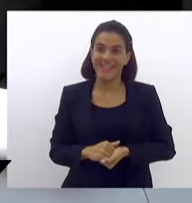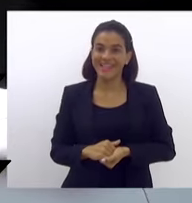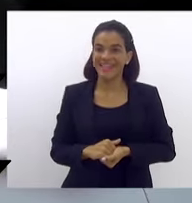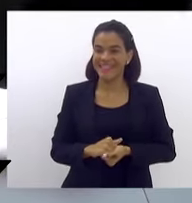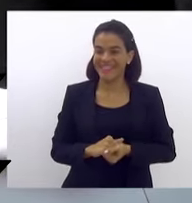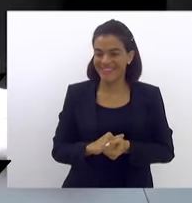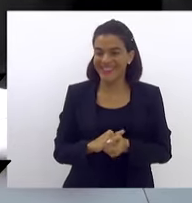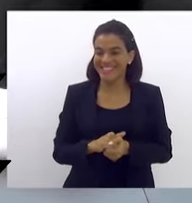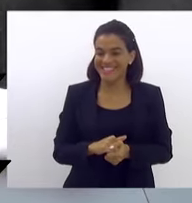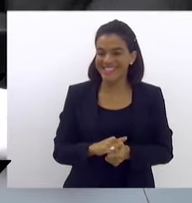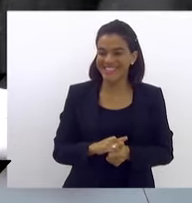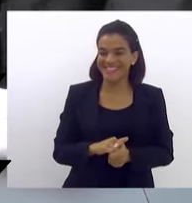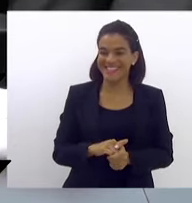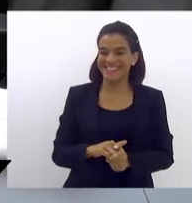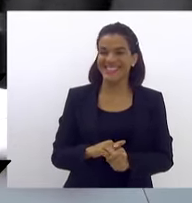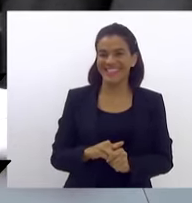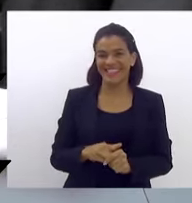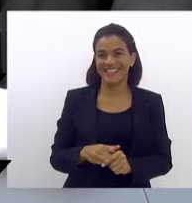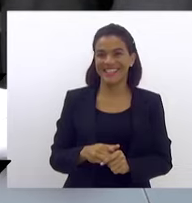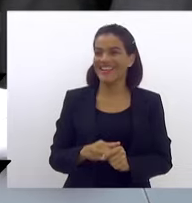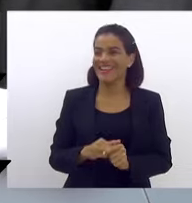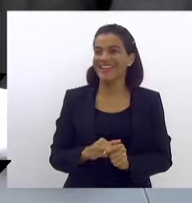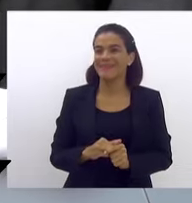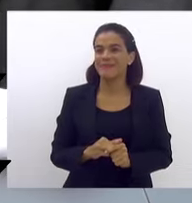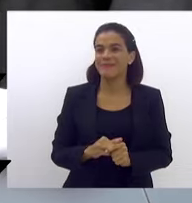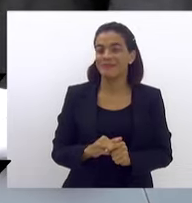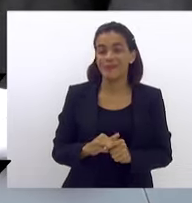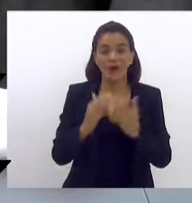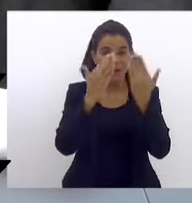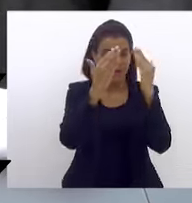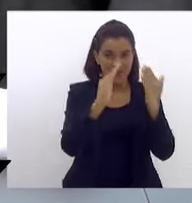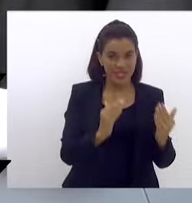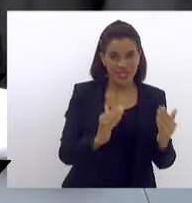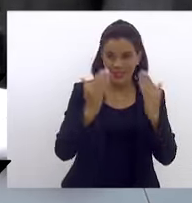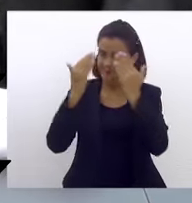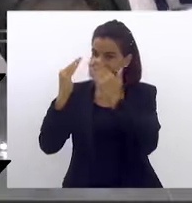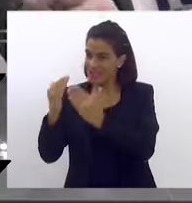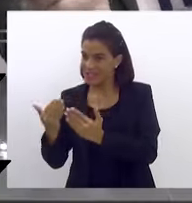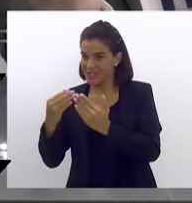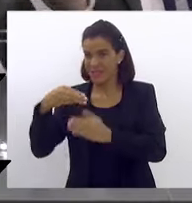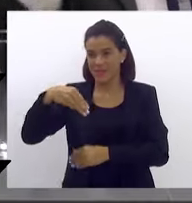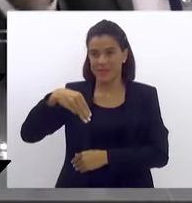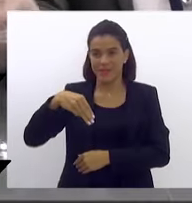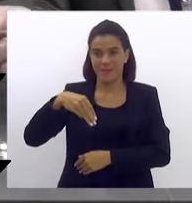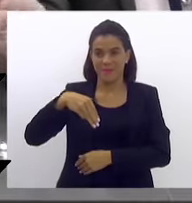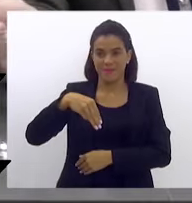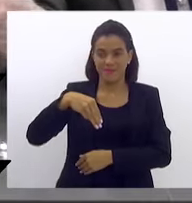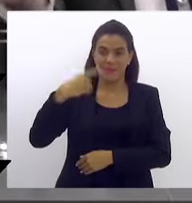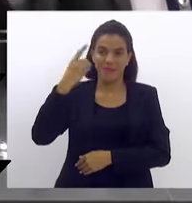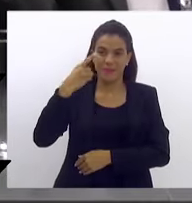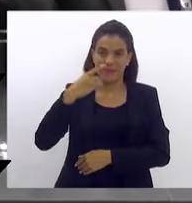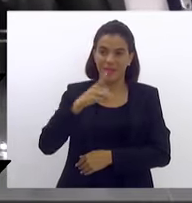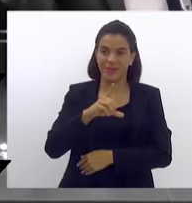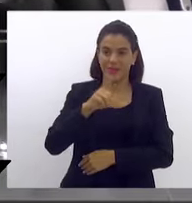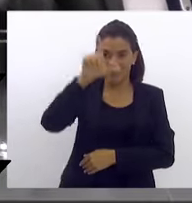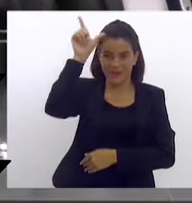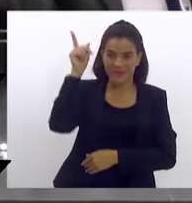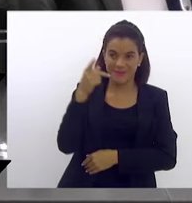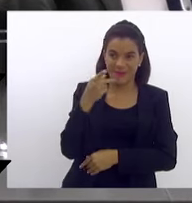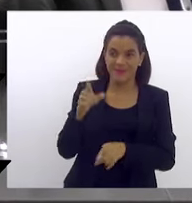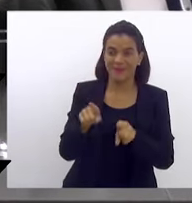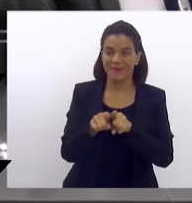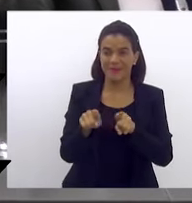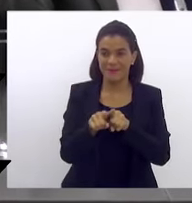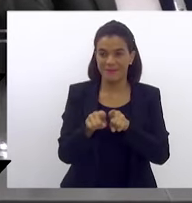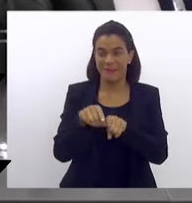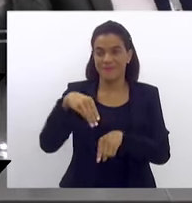autorizar Poder Executivo proib Vista conjunto então pro Deputado Luis Paulo e o deputado Carlos é inclusive para verificarmos o